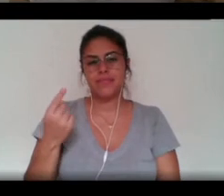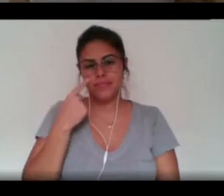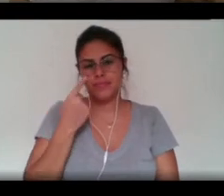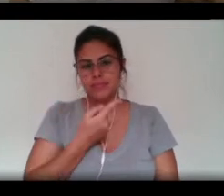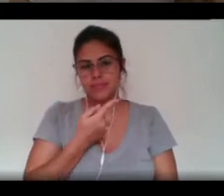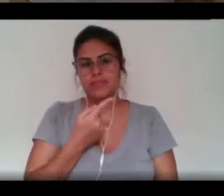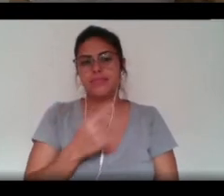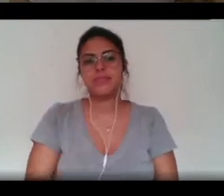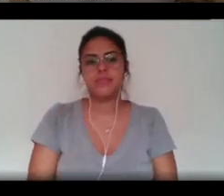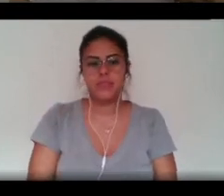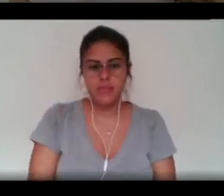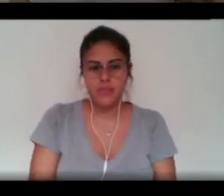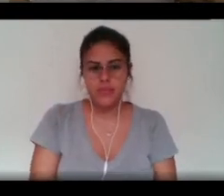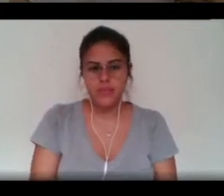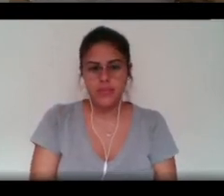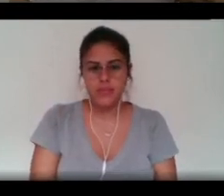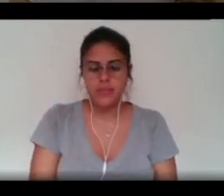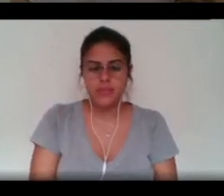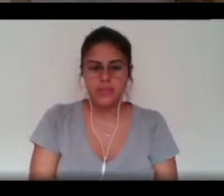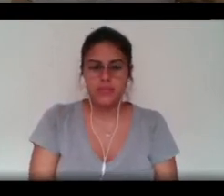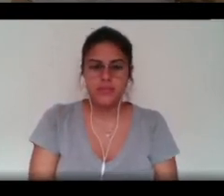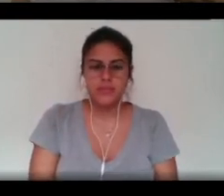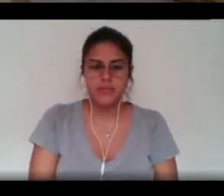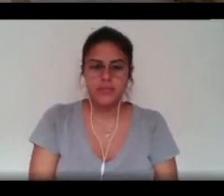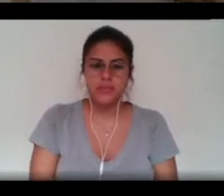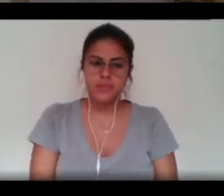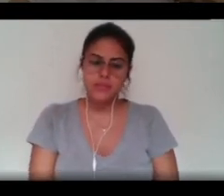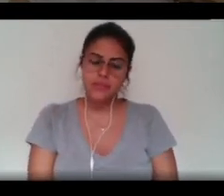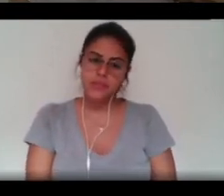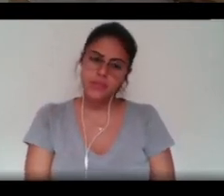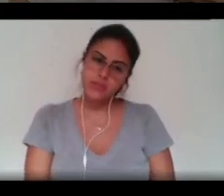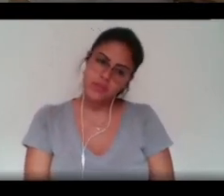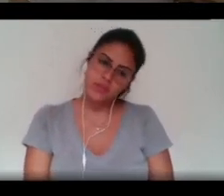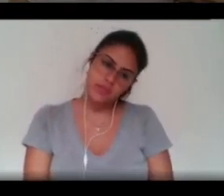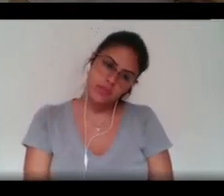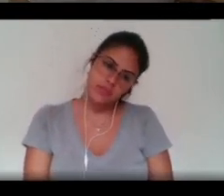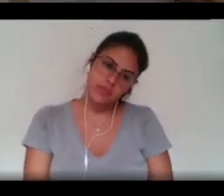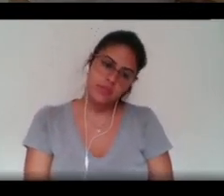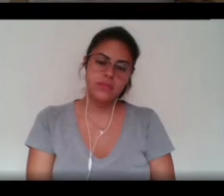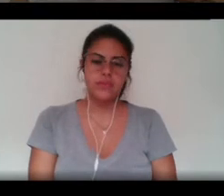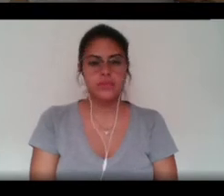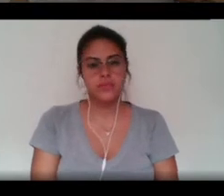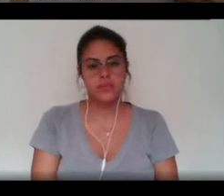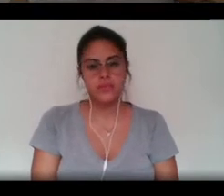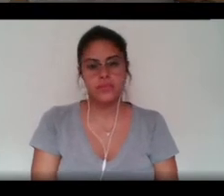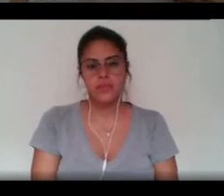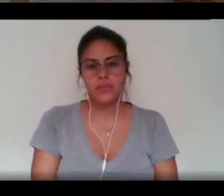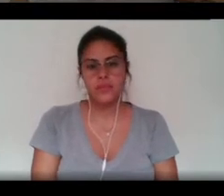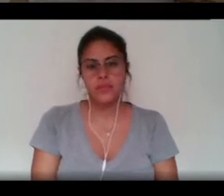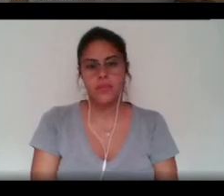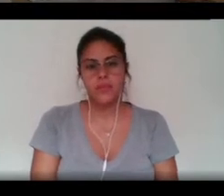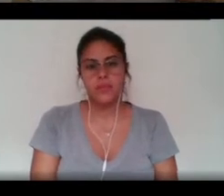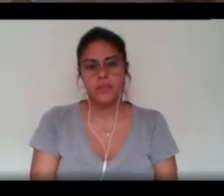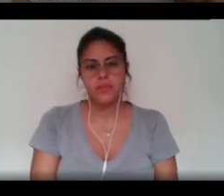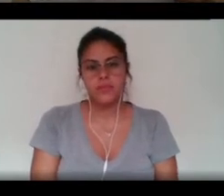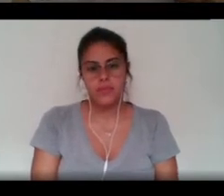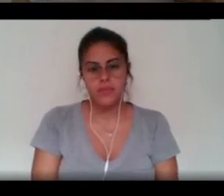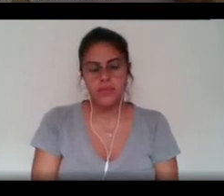ó, meio de G T0 ao quadrado, que multiplica